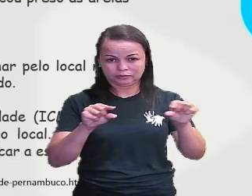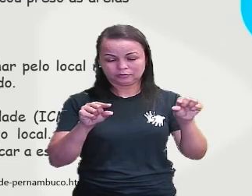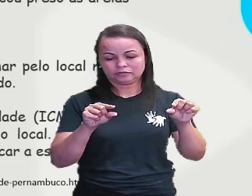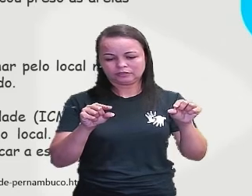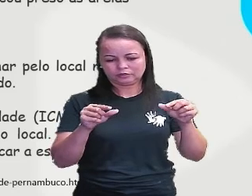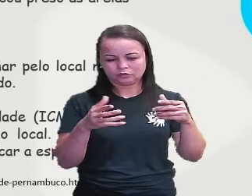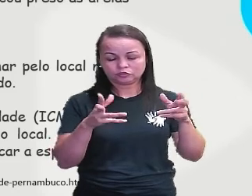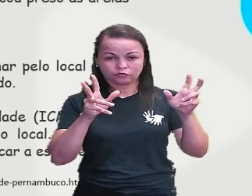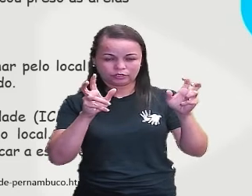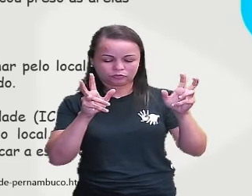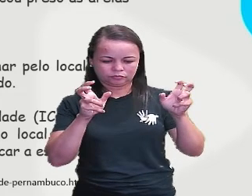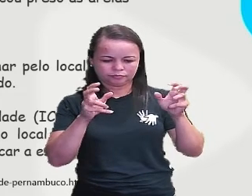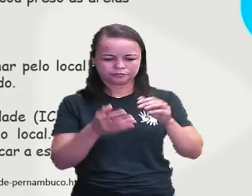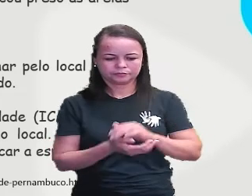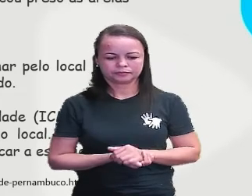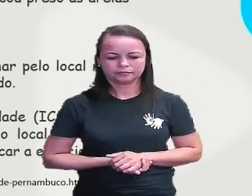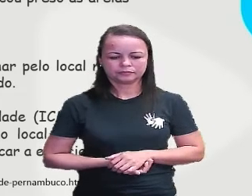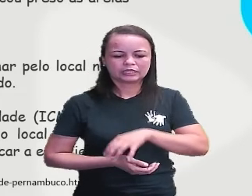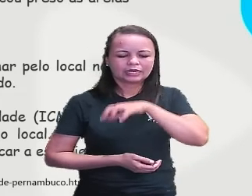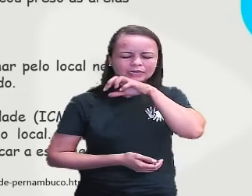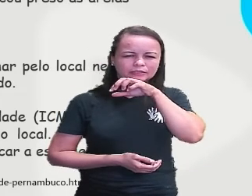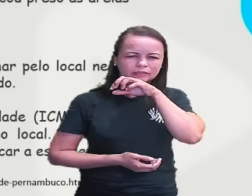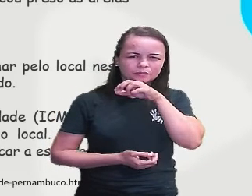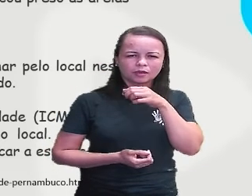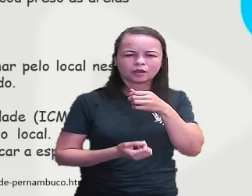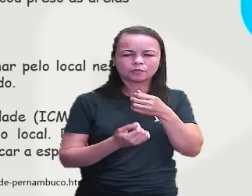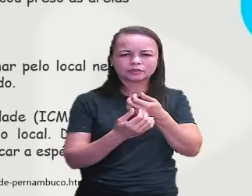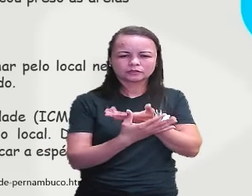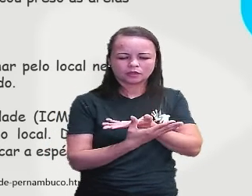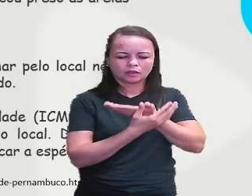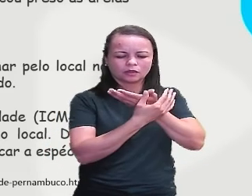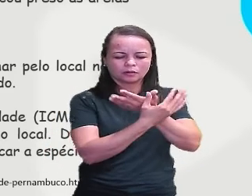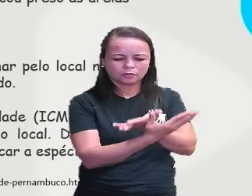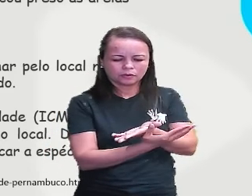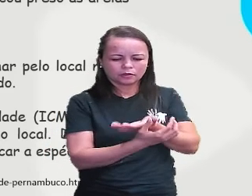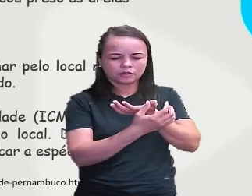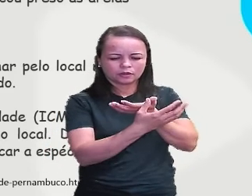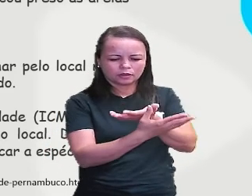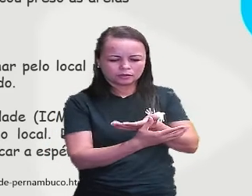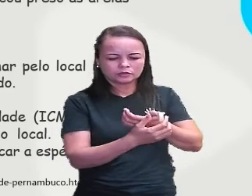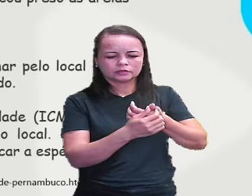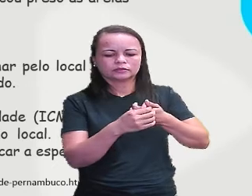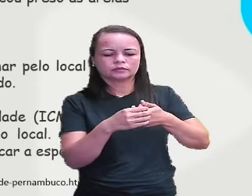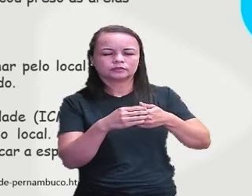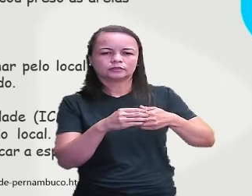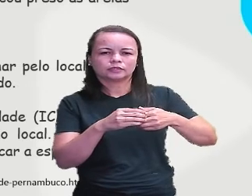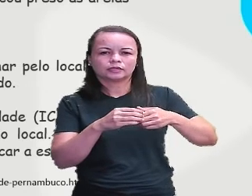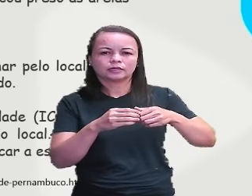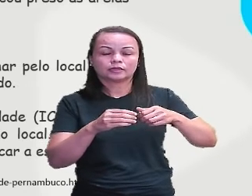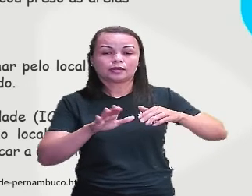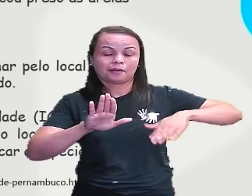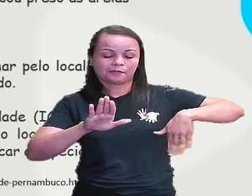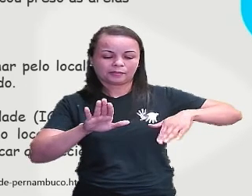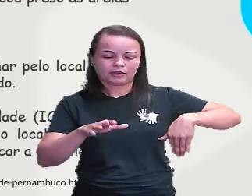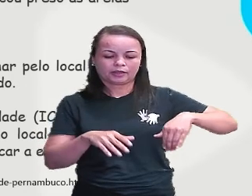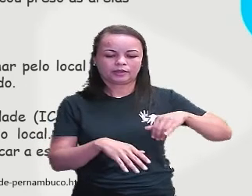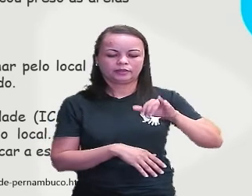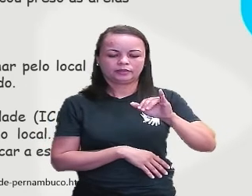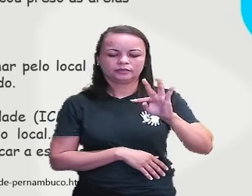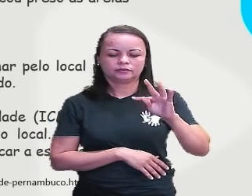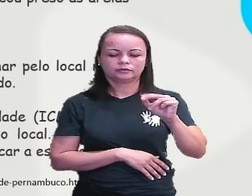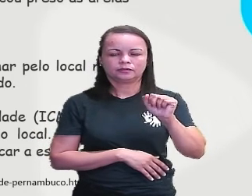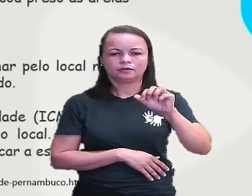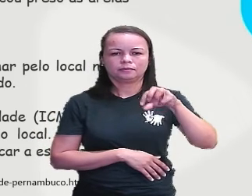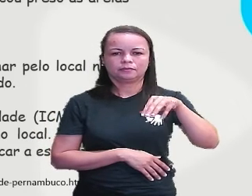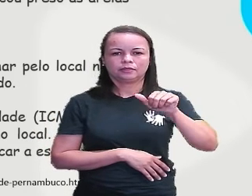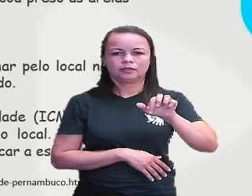frase, né, do título, que diz: animal apareceu boiando na praia do Pilar, na ilha de Itamaracá. Corpo está em avançado estado